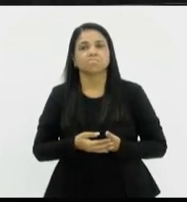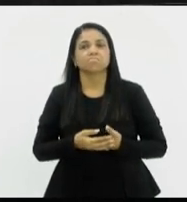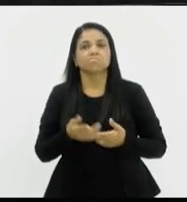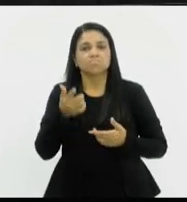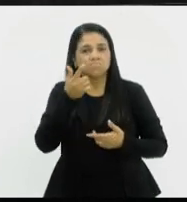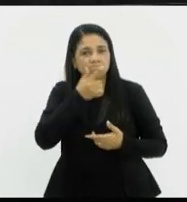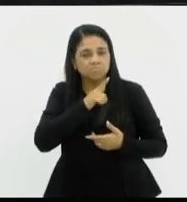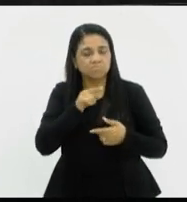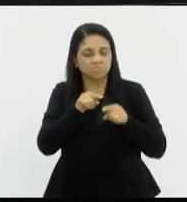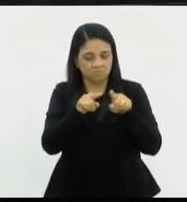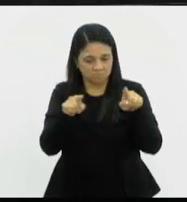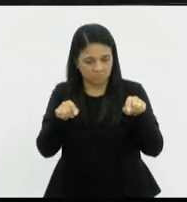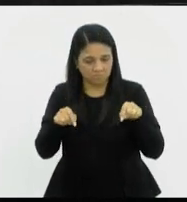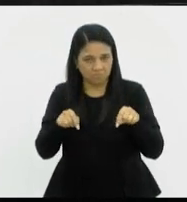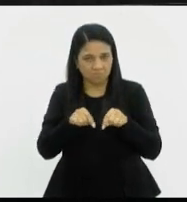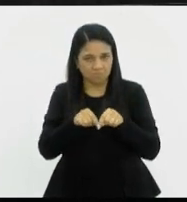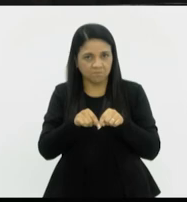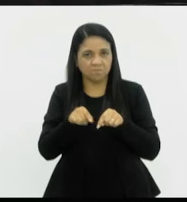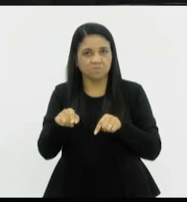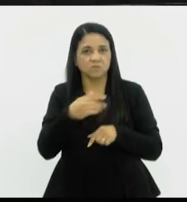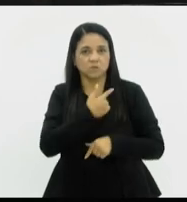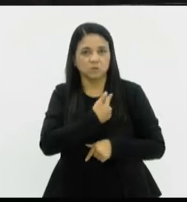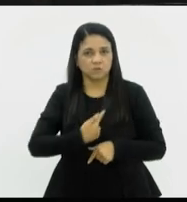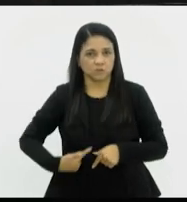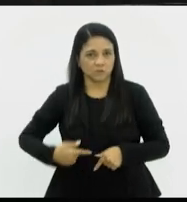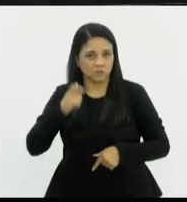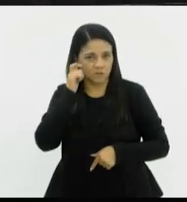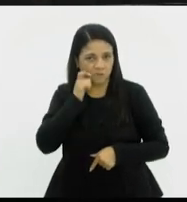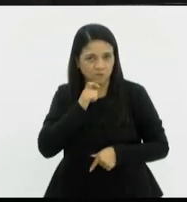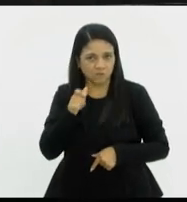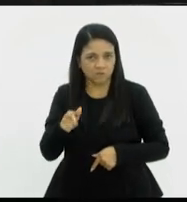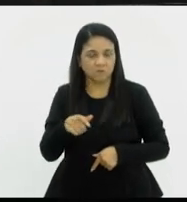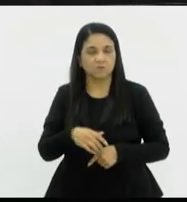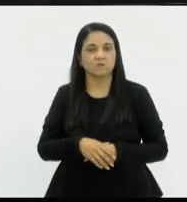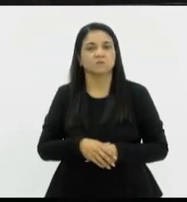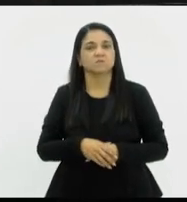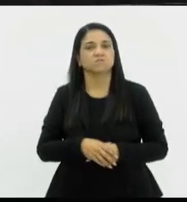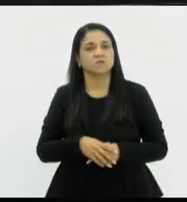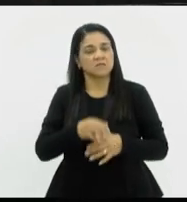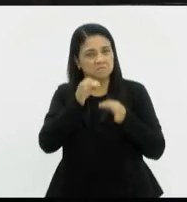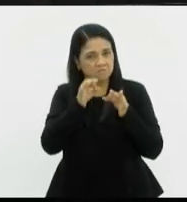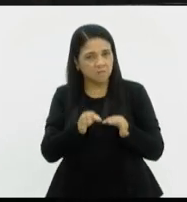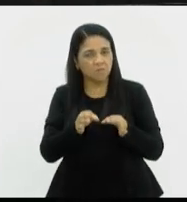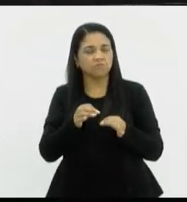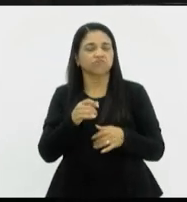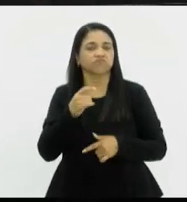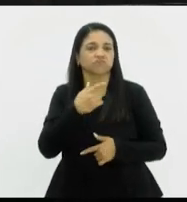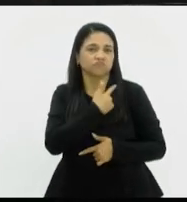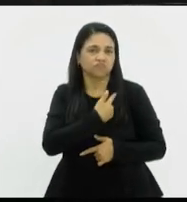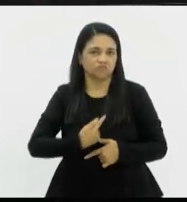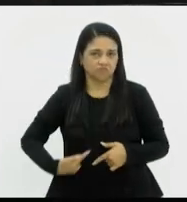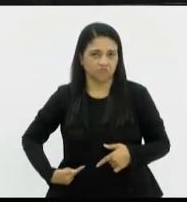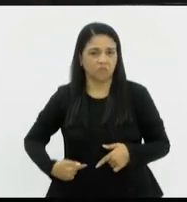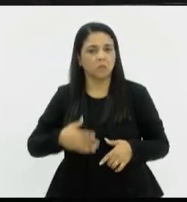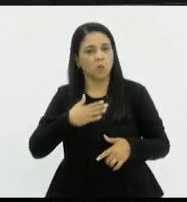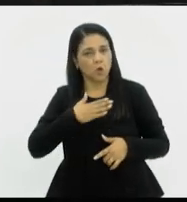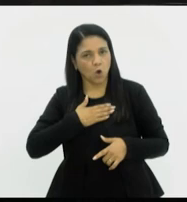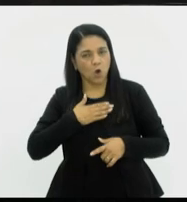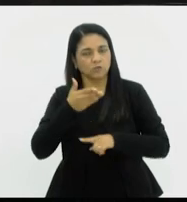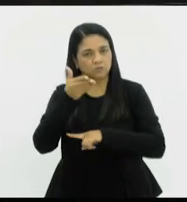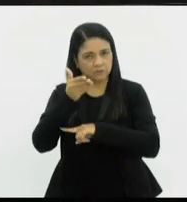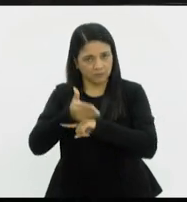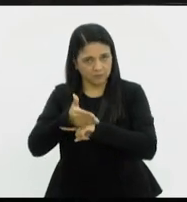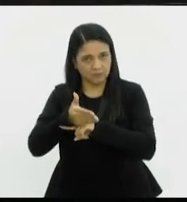no gabinete do excelentíssimo governador na Casa Civil, estou certo que o governador, que gosta também do